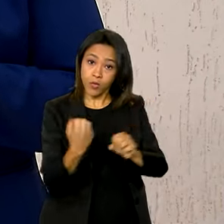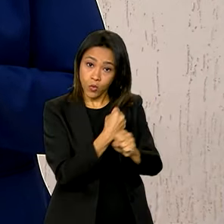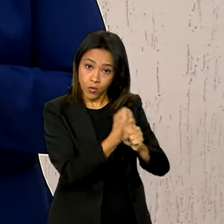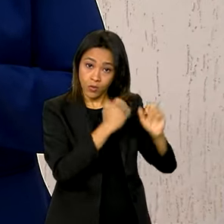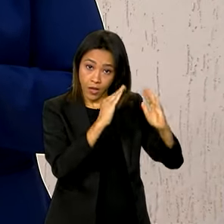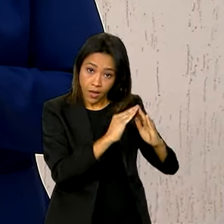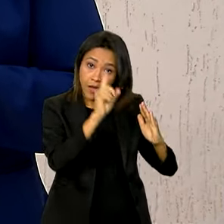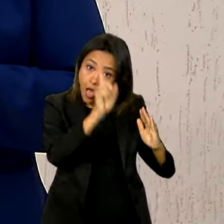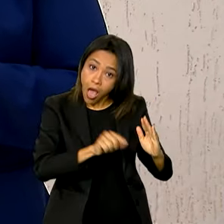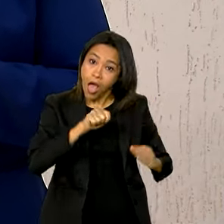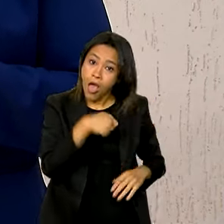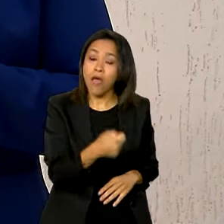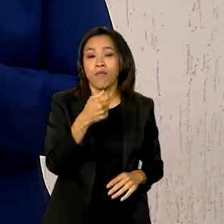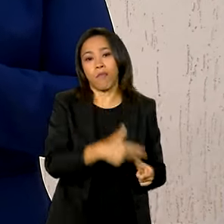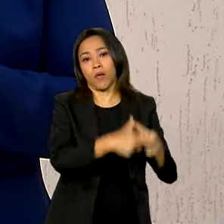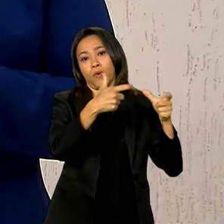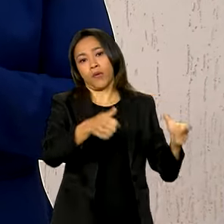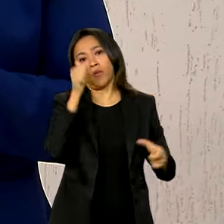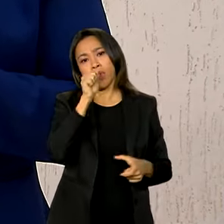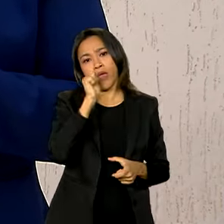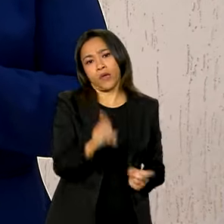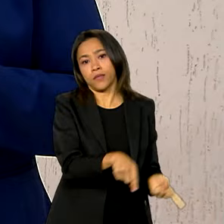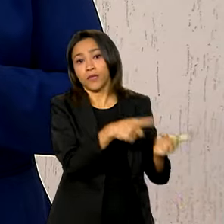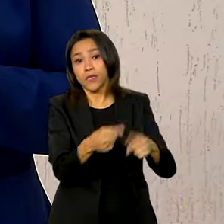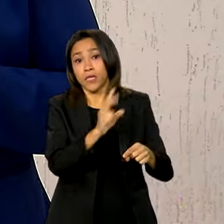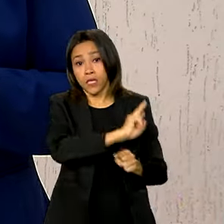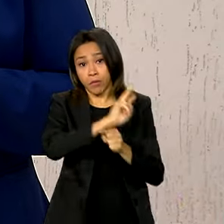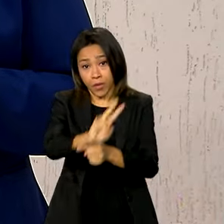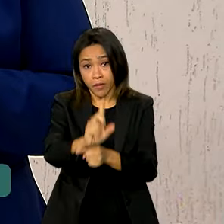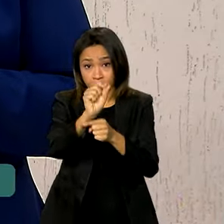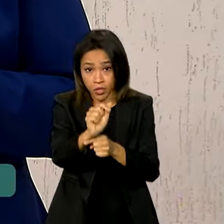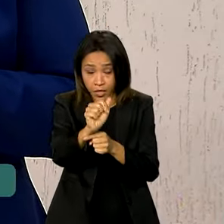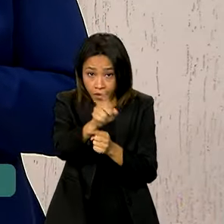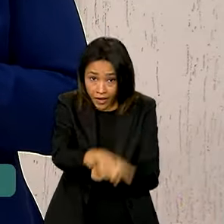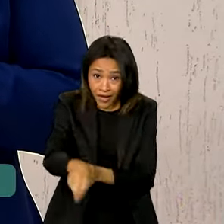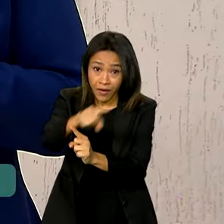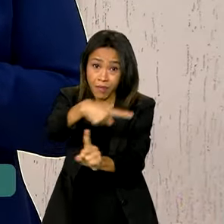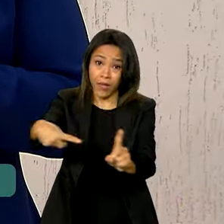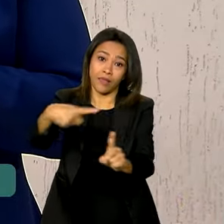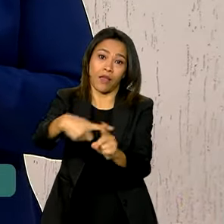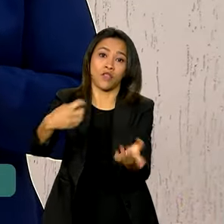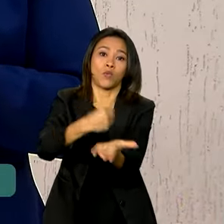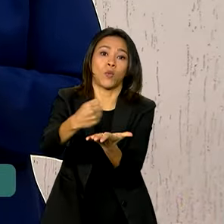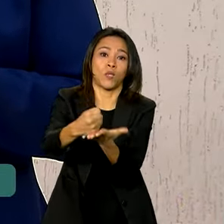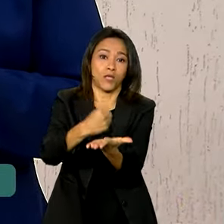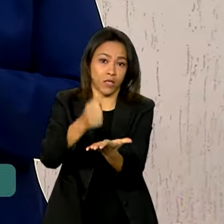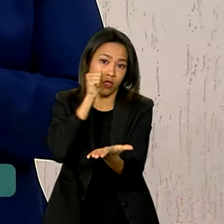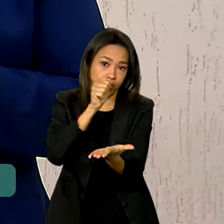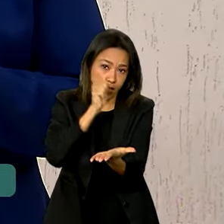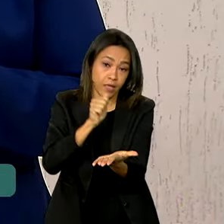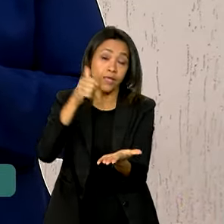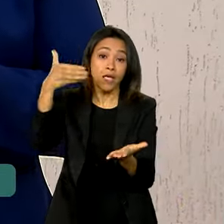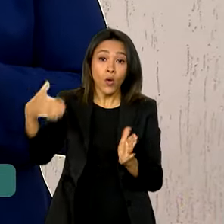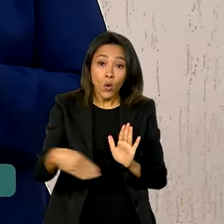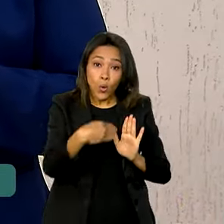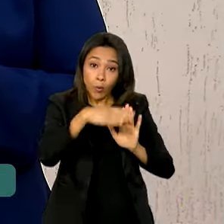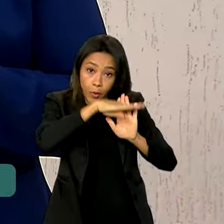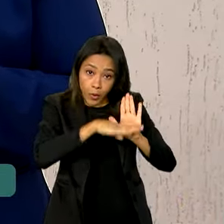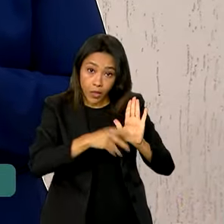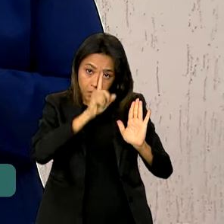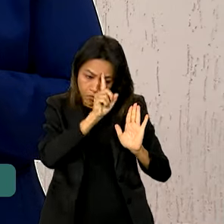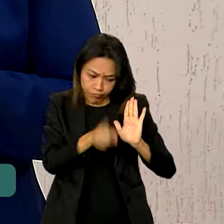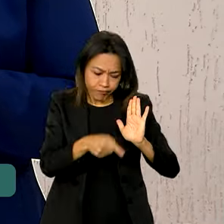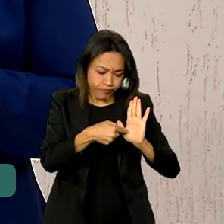Vida são mulheres. Já na linha financiada, as mulheres representam metade dos contratantes. O programa determina que